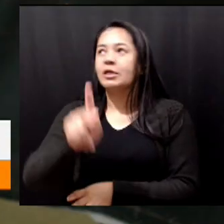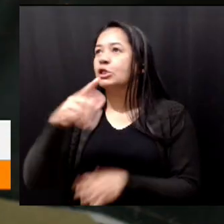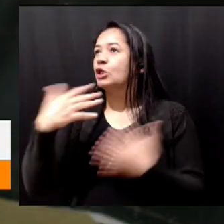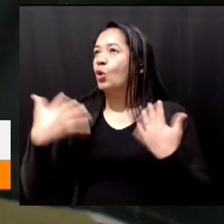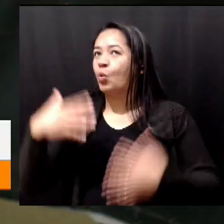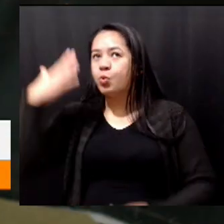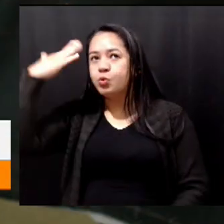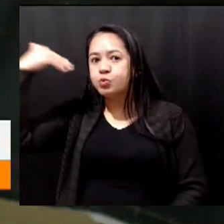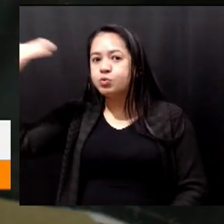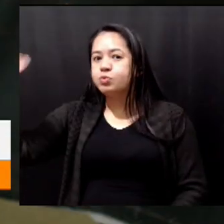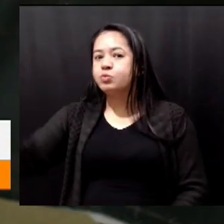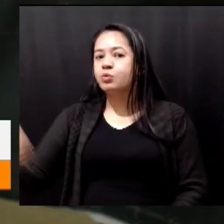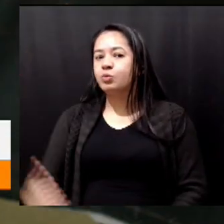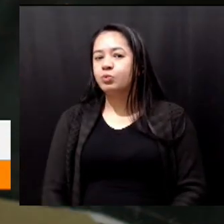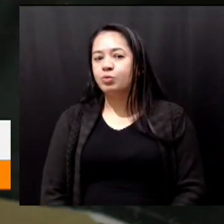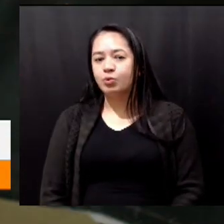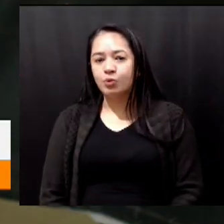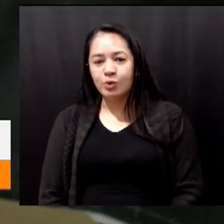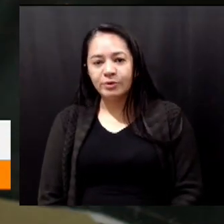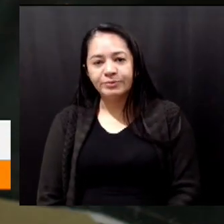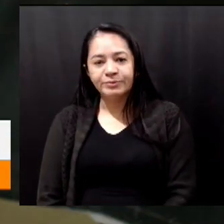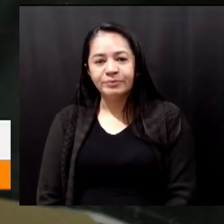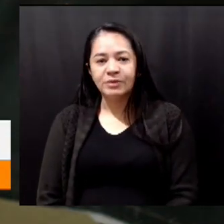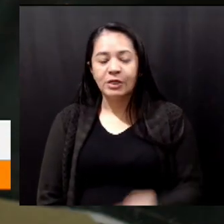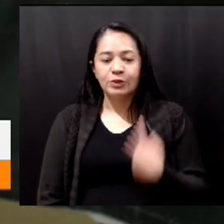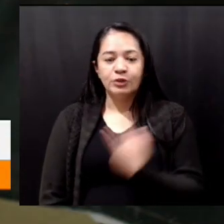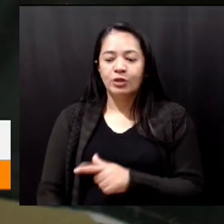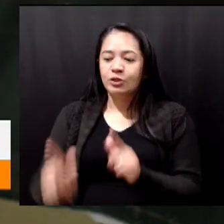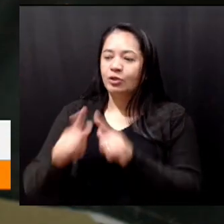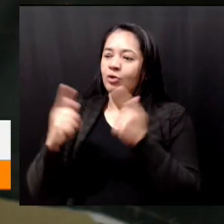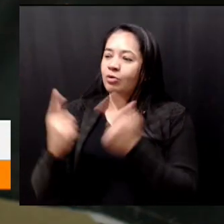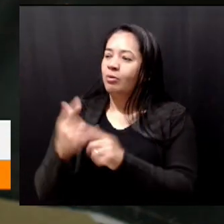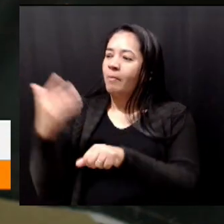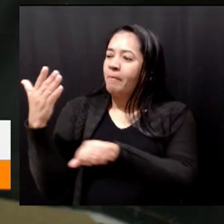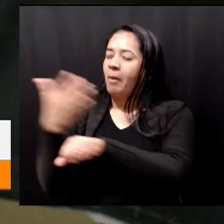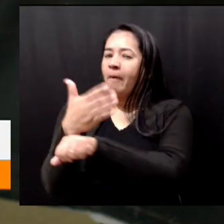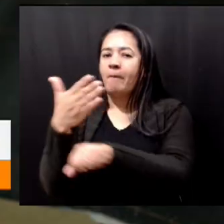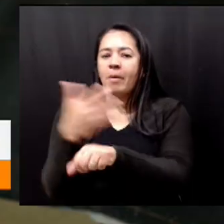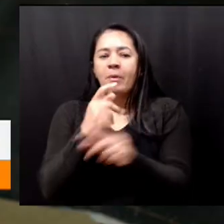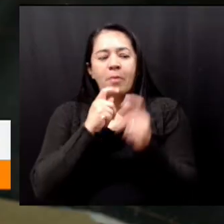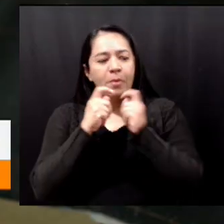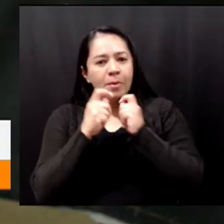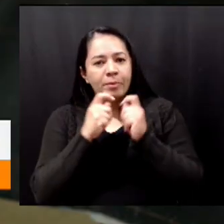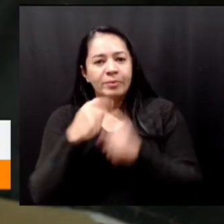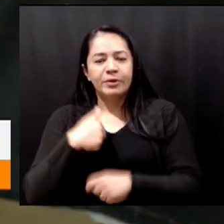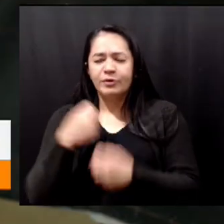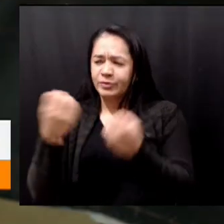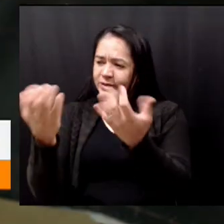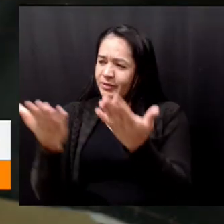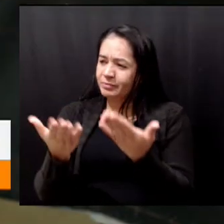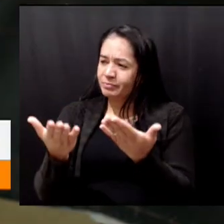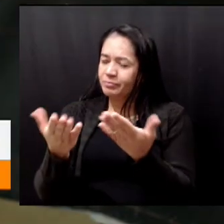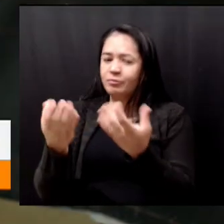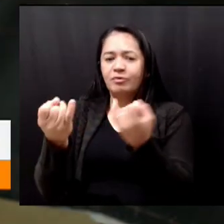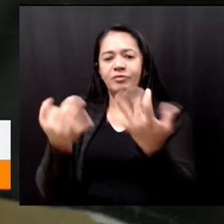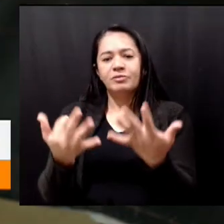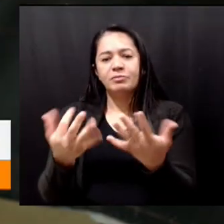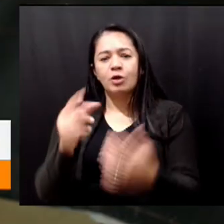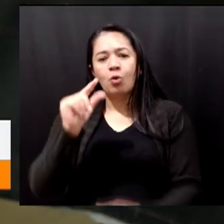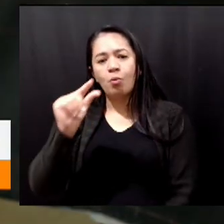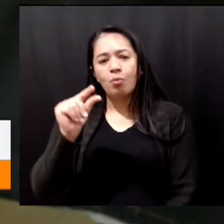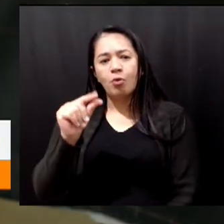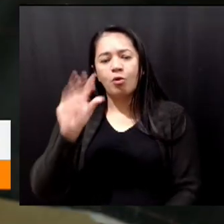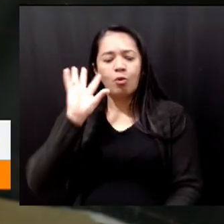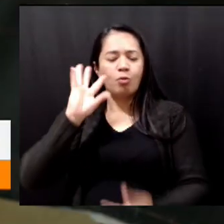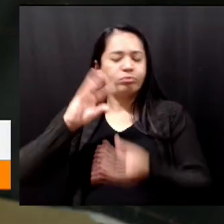Week, né? A nossa equipe foi lá, fez cobertura também. Eu gostaria que vocês trouxessem para a gente um resumo, né?